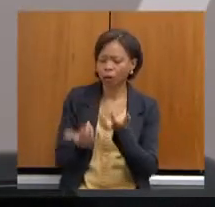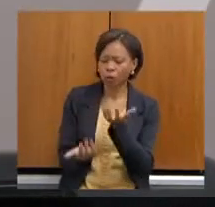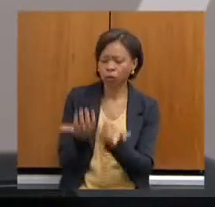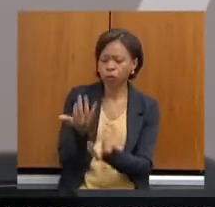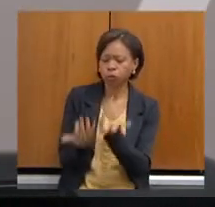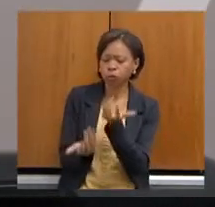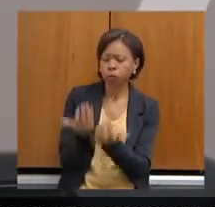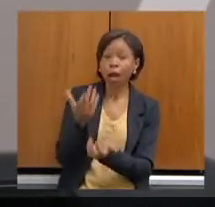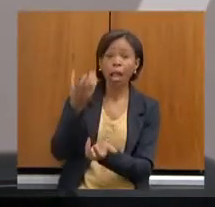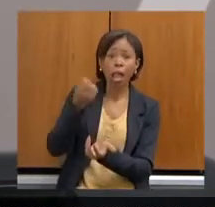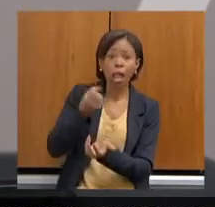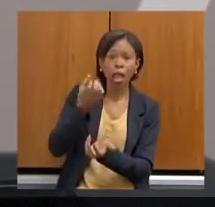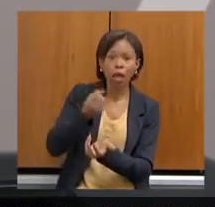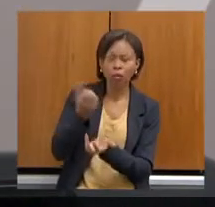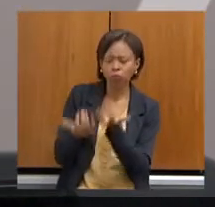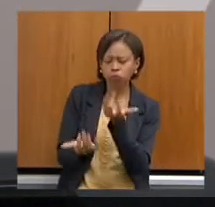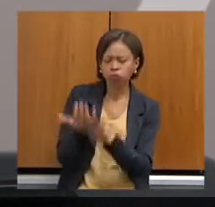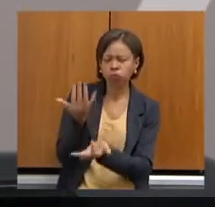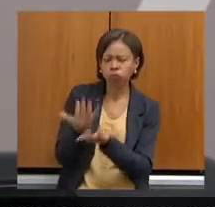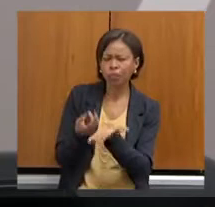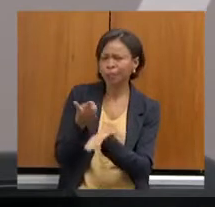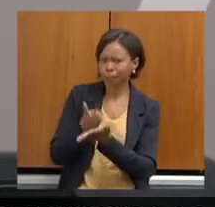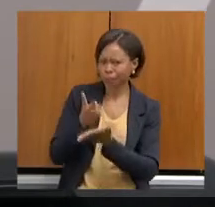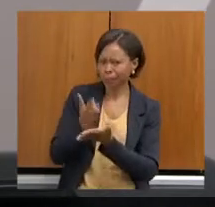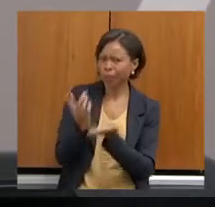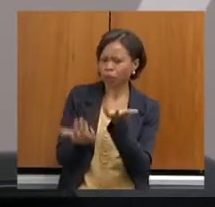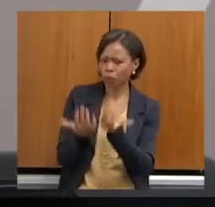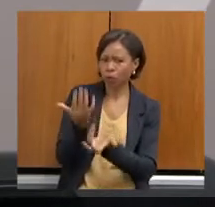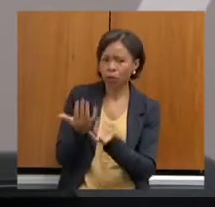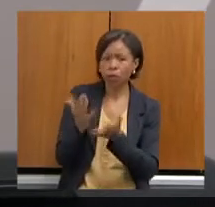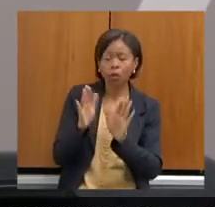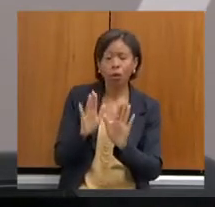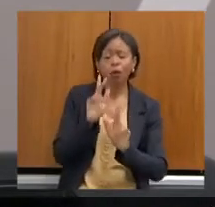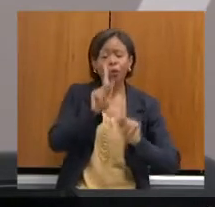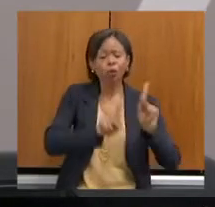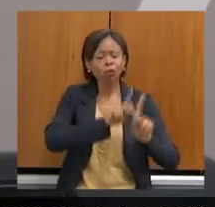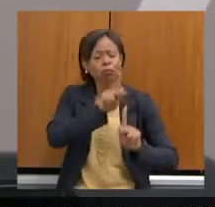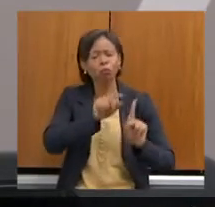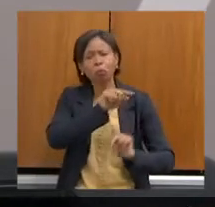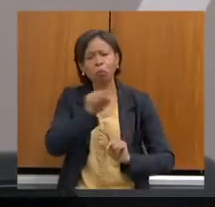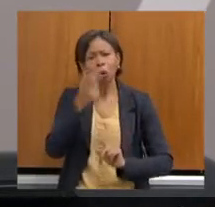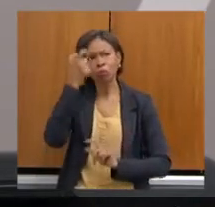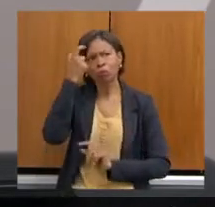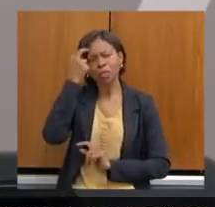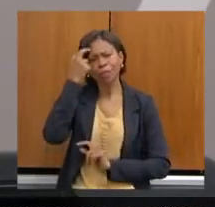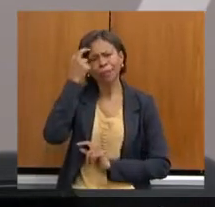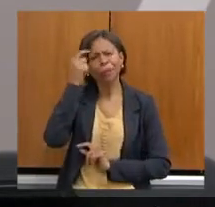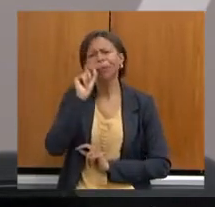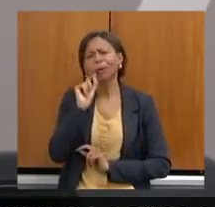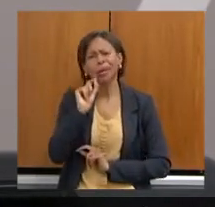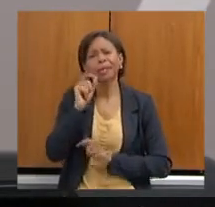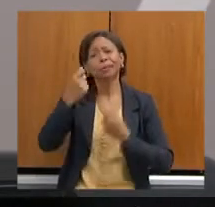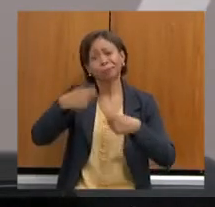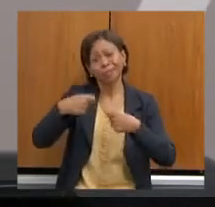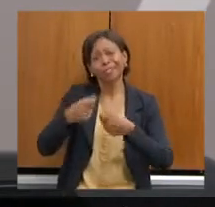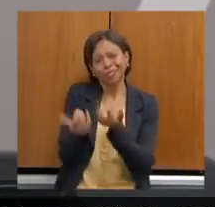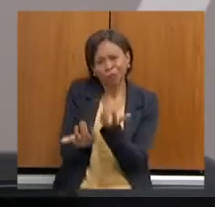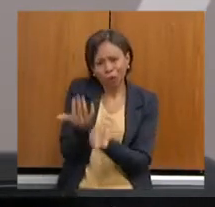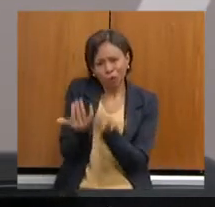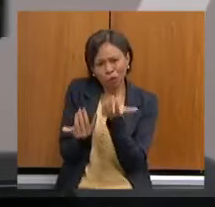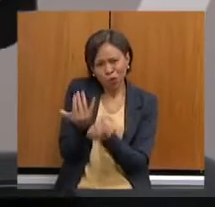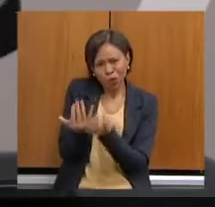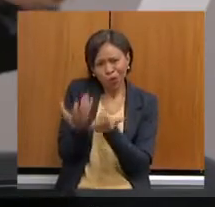e a população ela tem na cabeça que tem que ferver o leite e